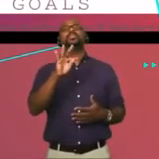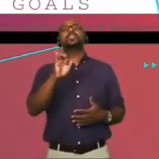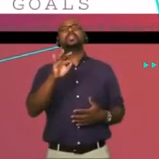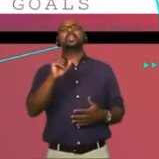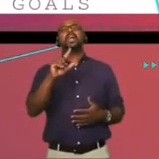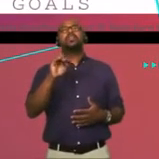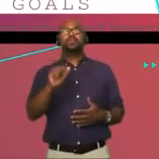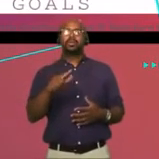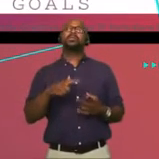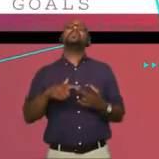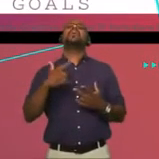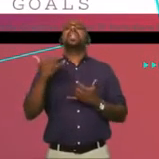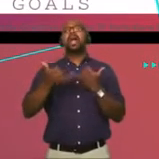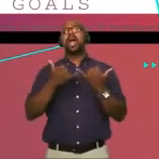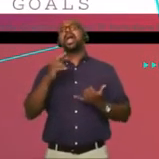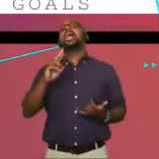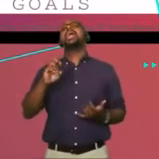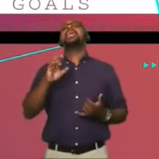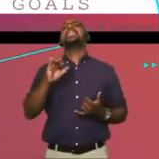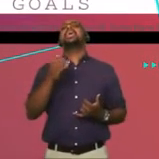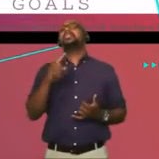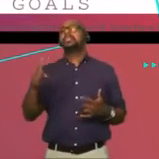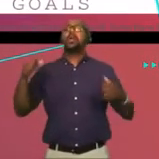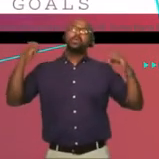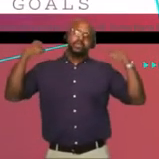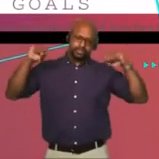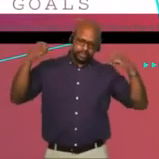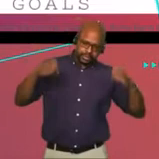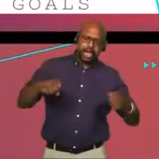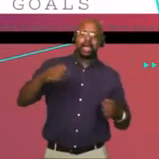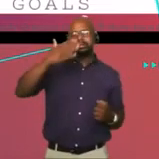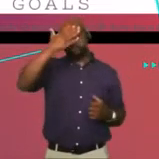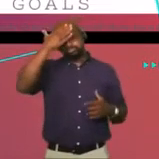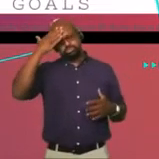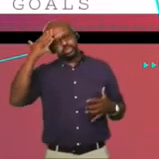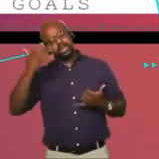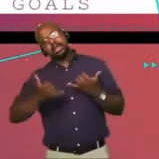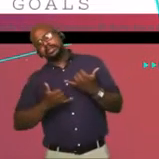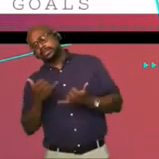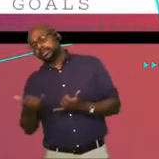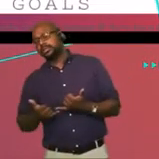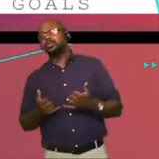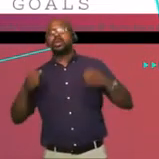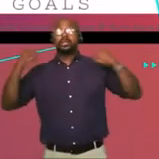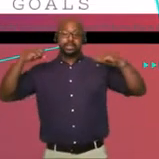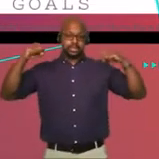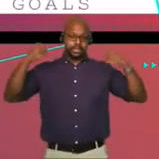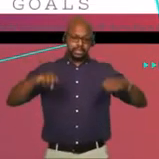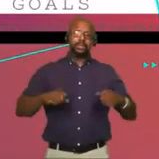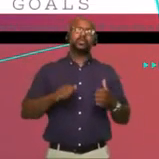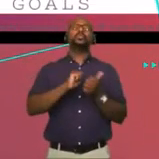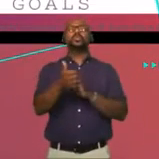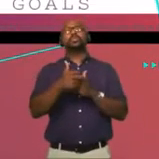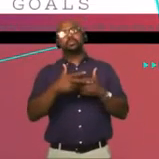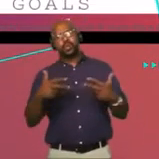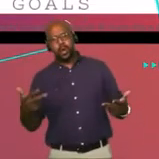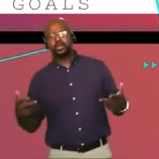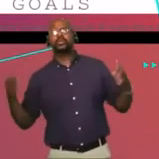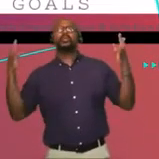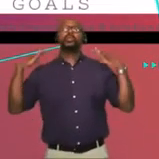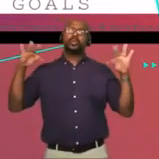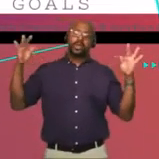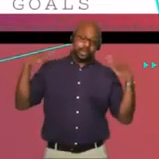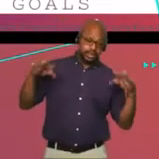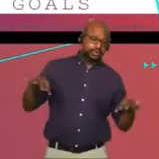tô falando a recreação eu tô falando da atividade física do Lazer ficou da exercício físico do esporte do